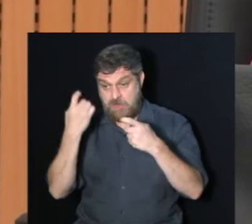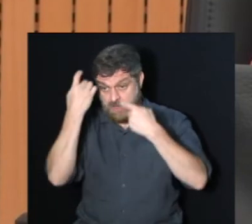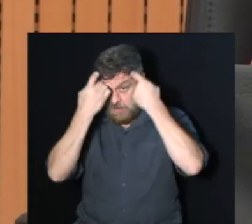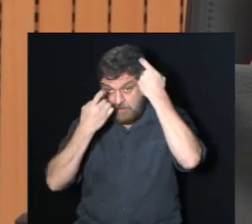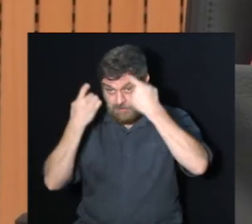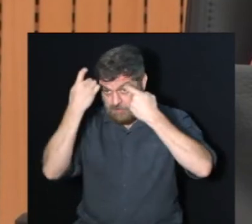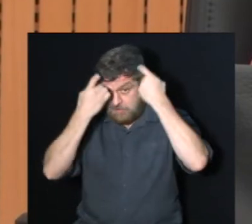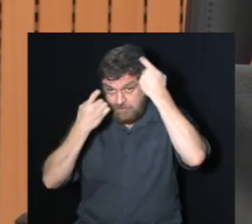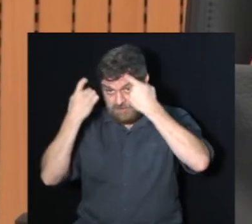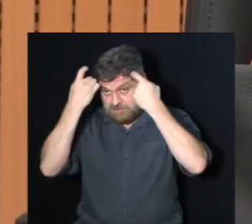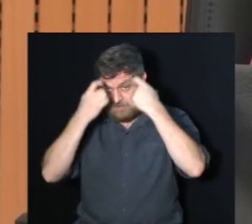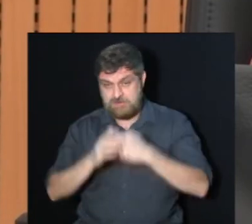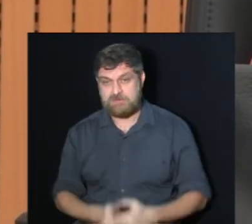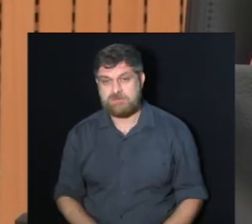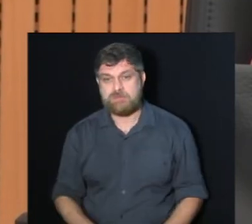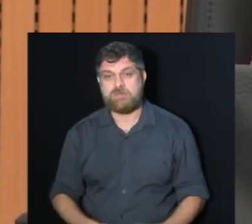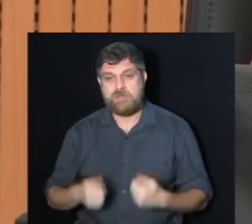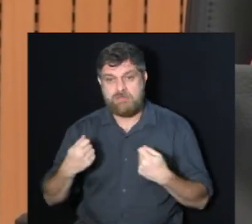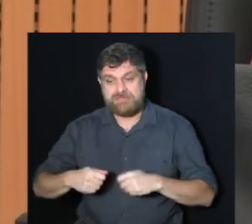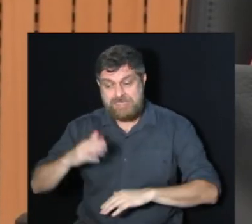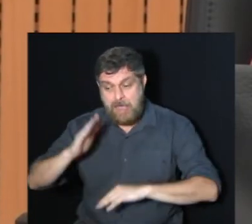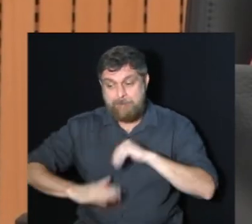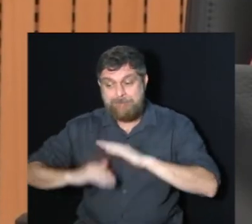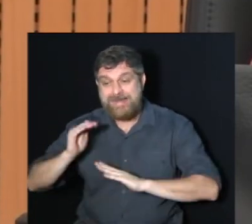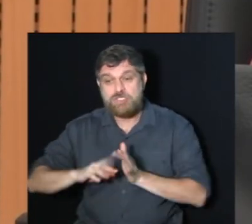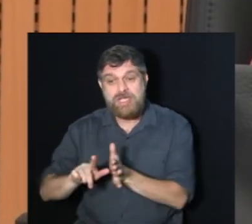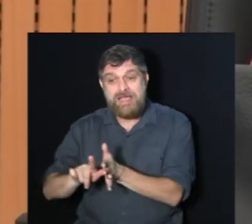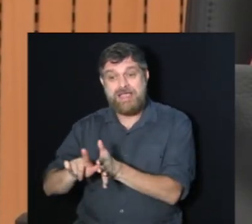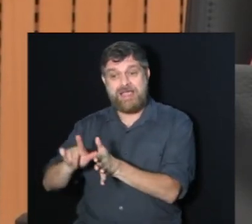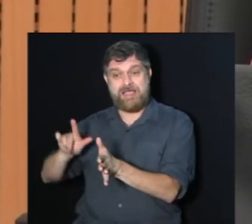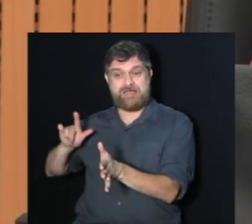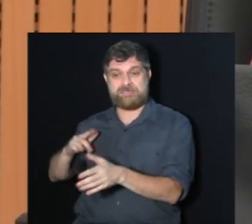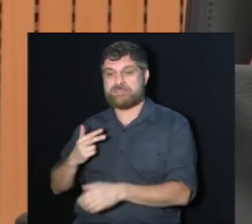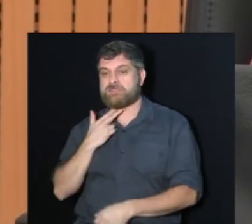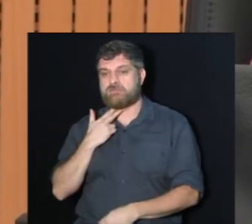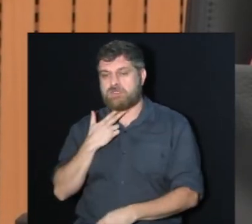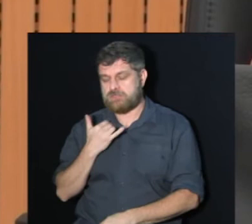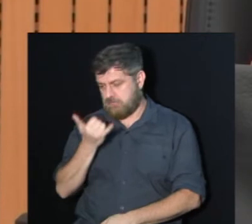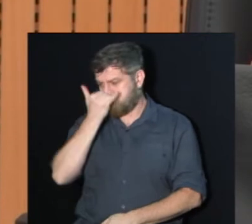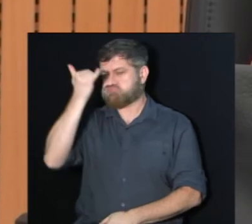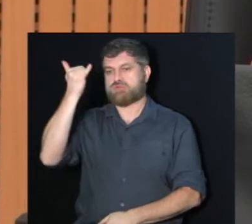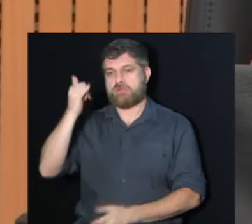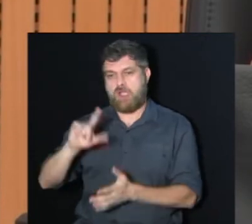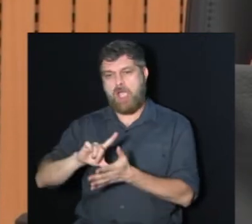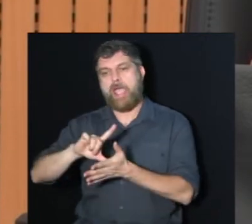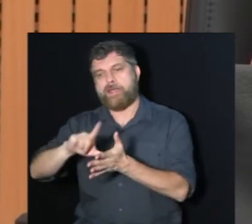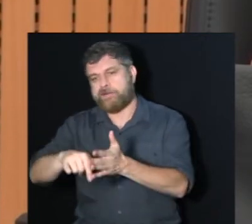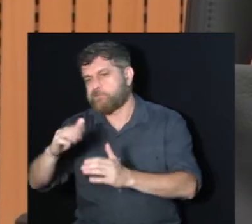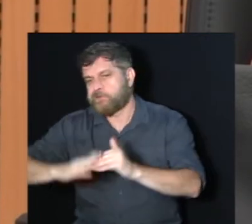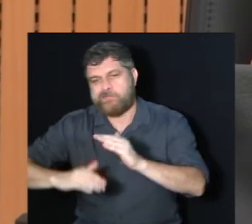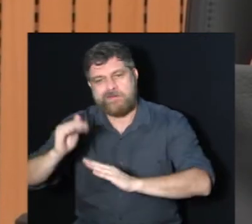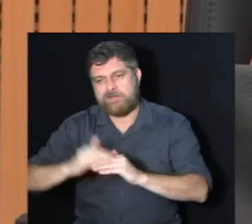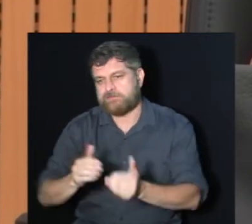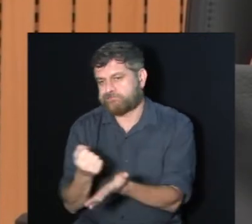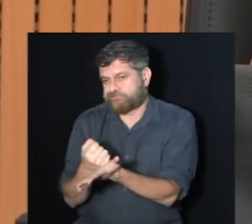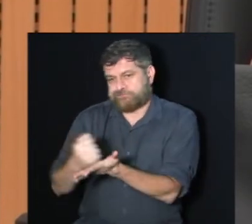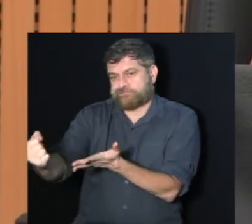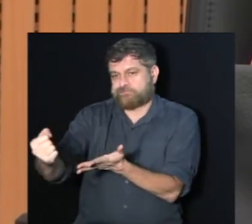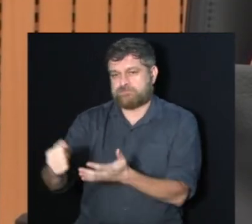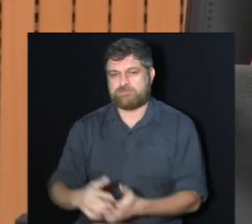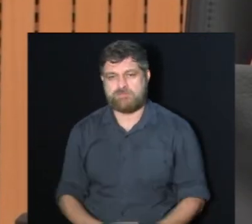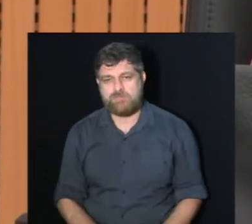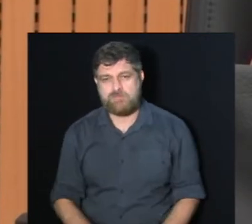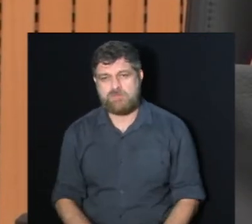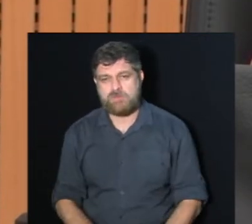está se preocupado, a gente tem que agir antes, não deixar acontecer primeiro para poder agir, né.